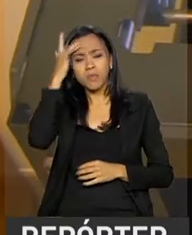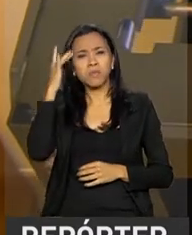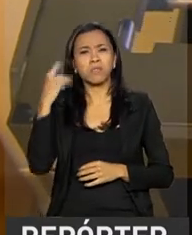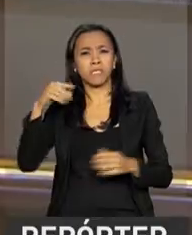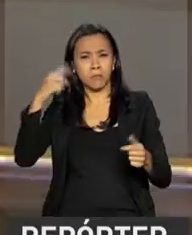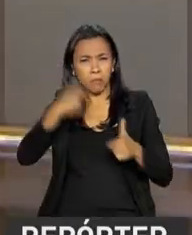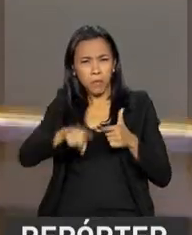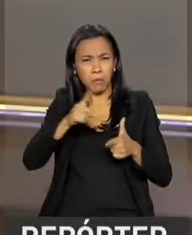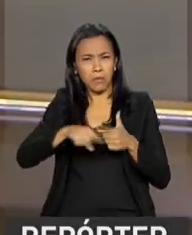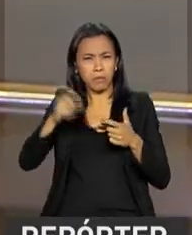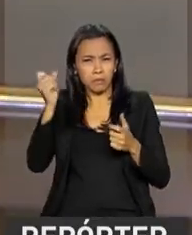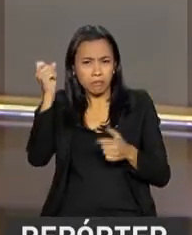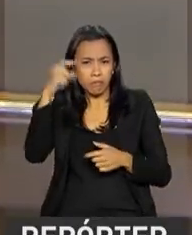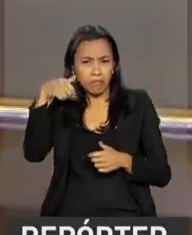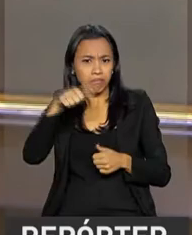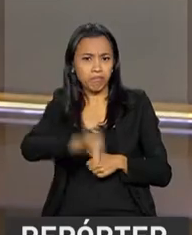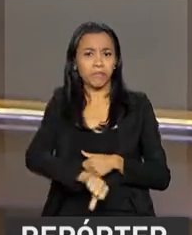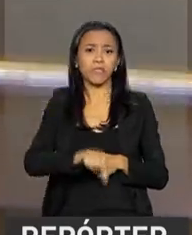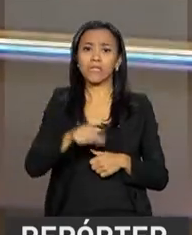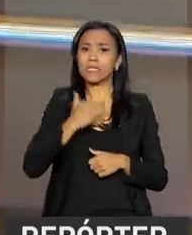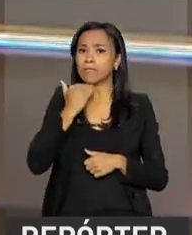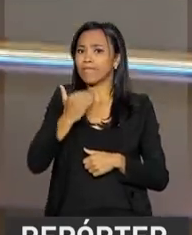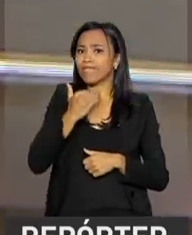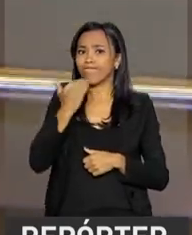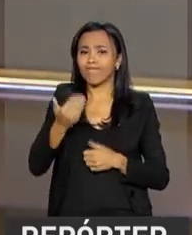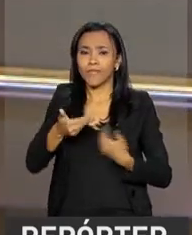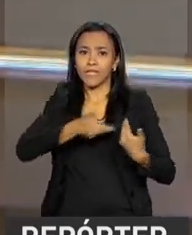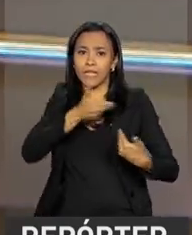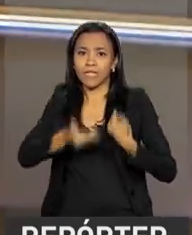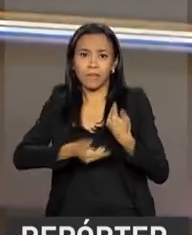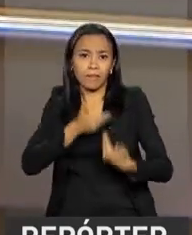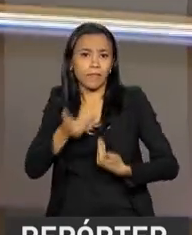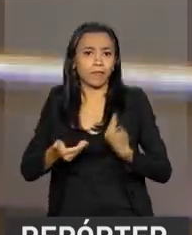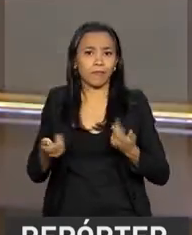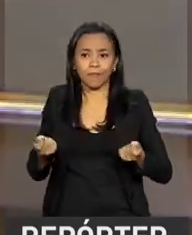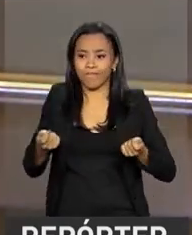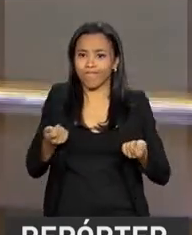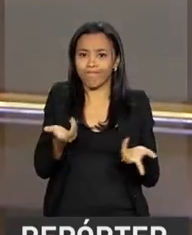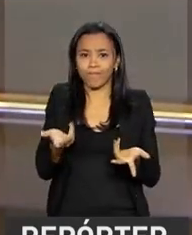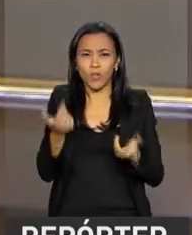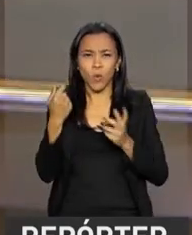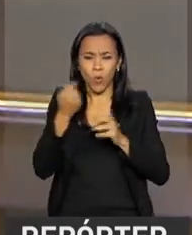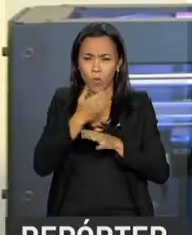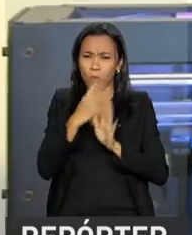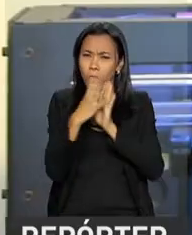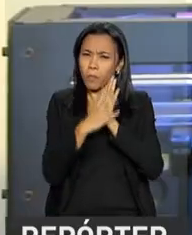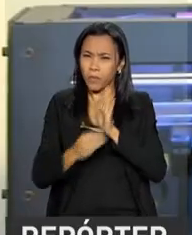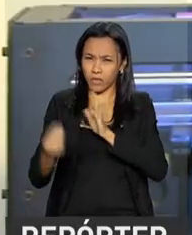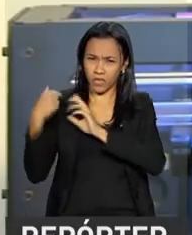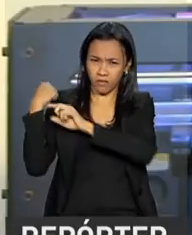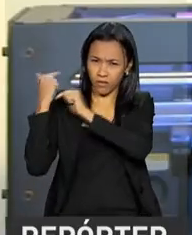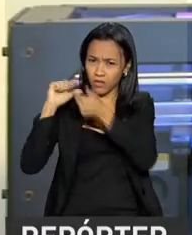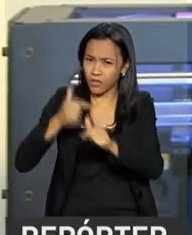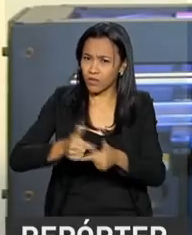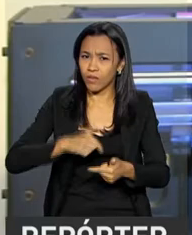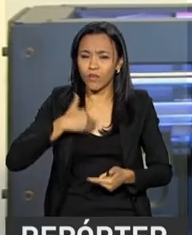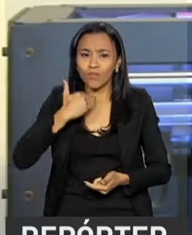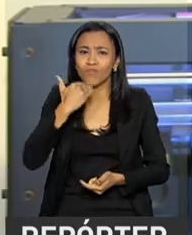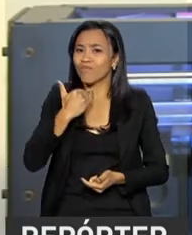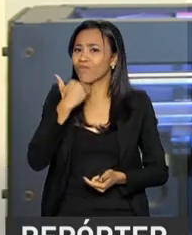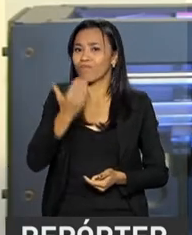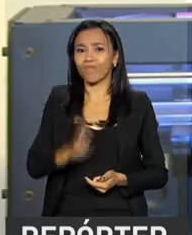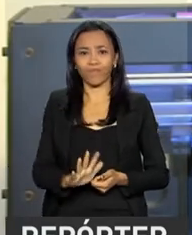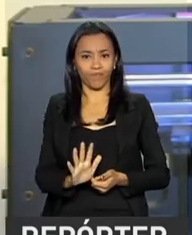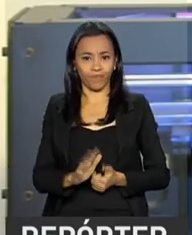e que não teriam a possibilidade de um tratamento bem sucedido com método tradicional o que é preciso e